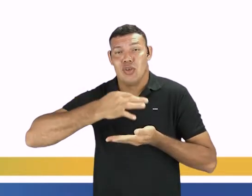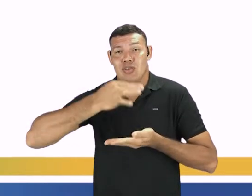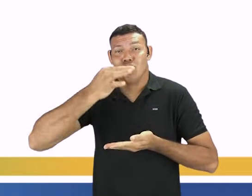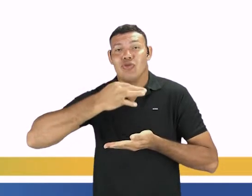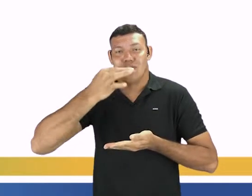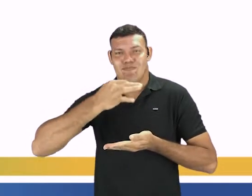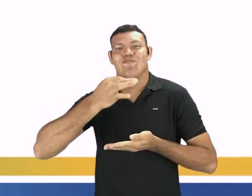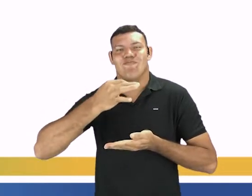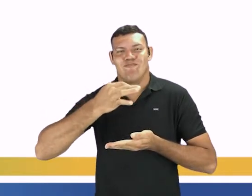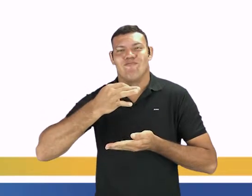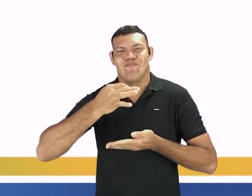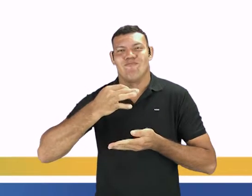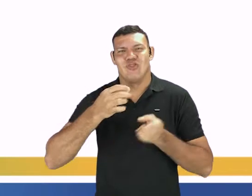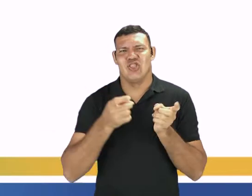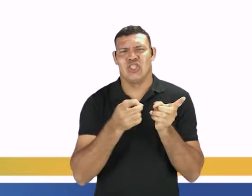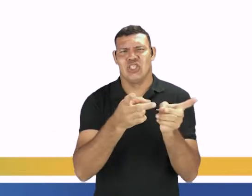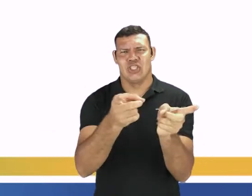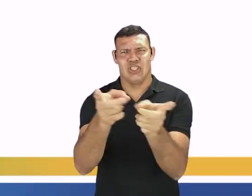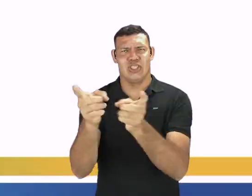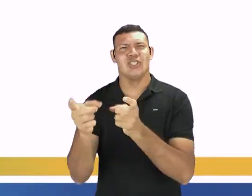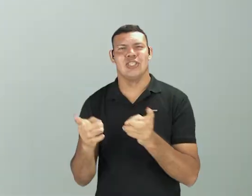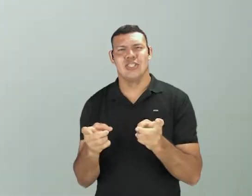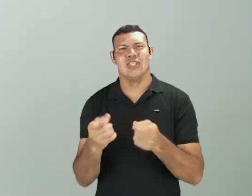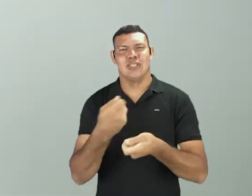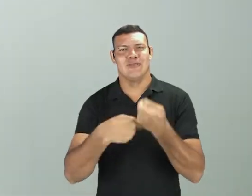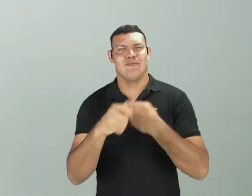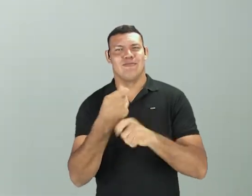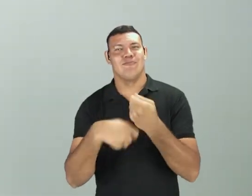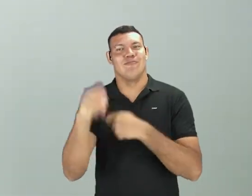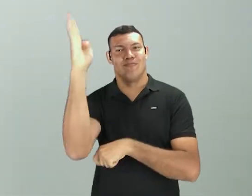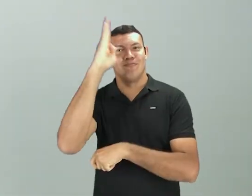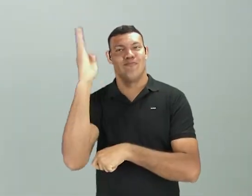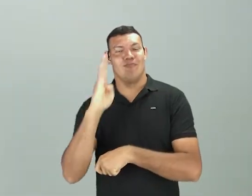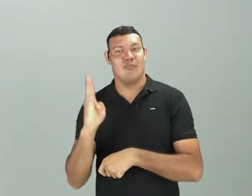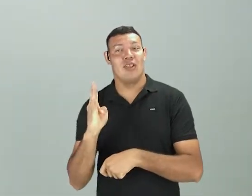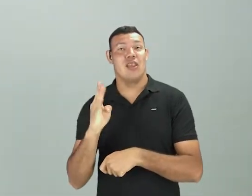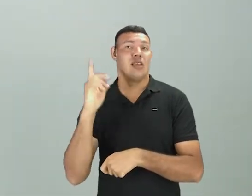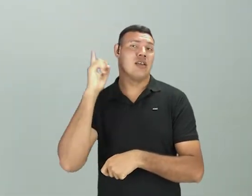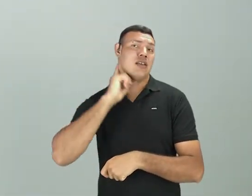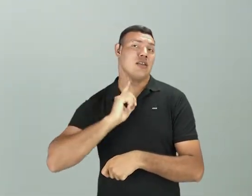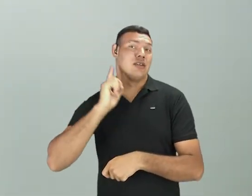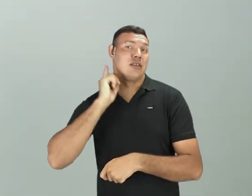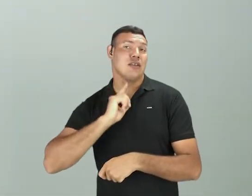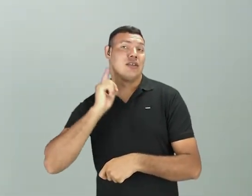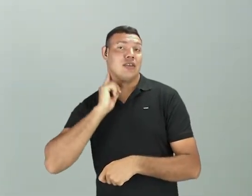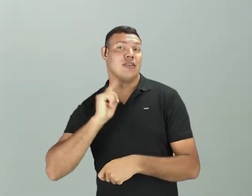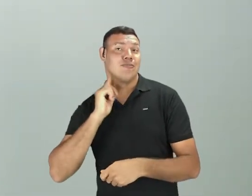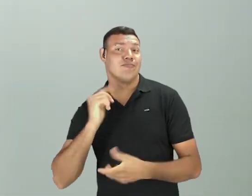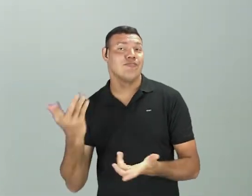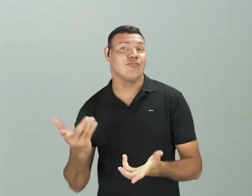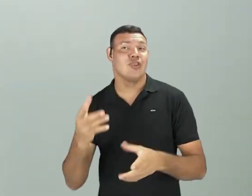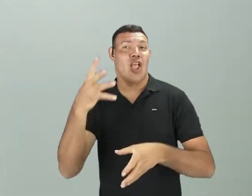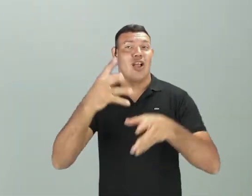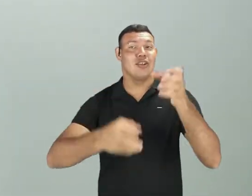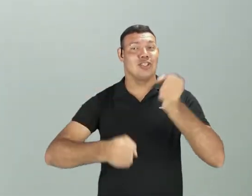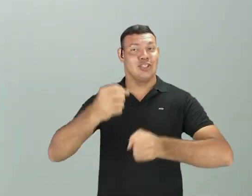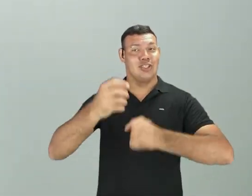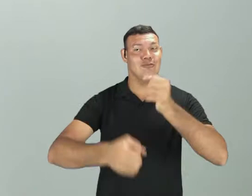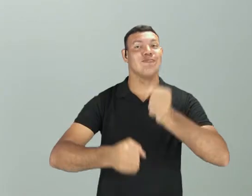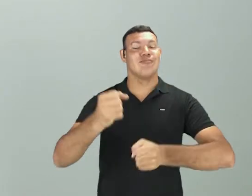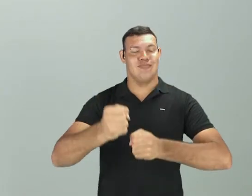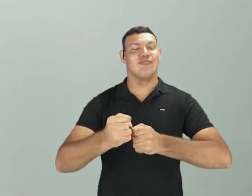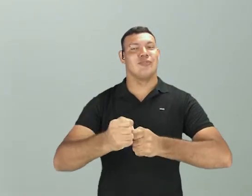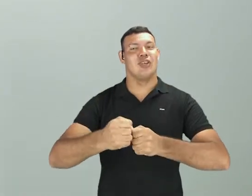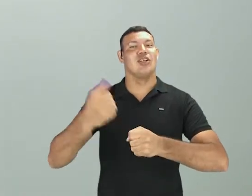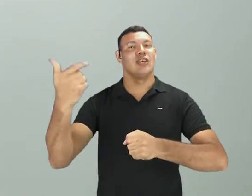o carro-chefe da economia brasileira nesse período. E Minas Gerais por conta aí da produção do leite, né? Que vai vir aí